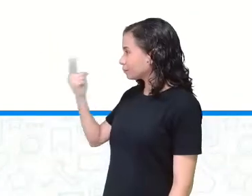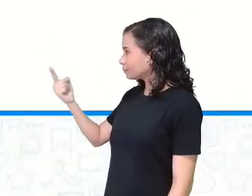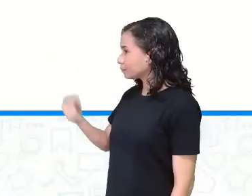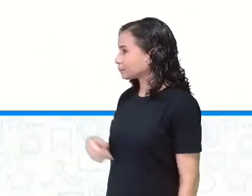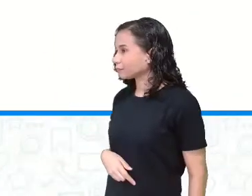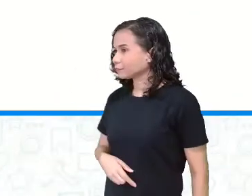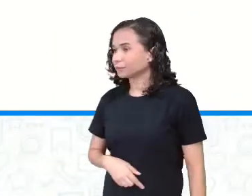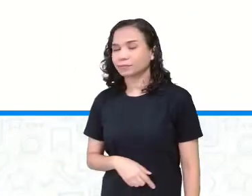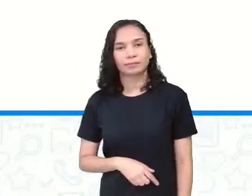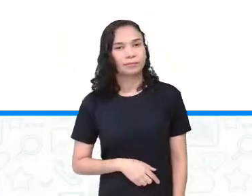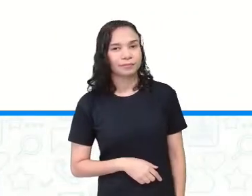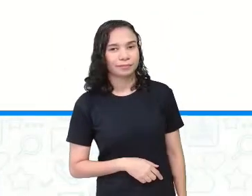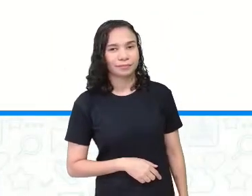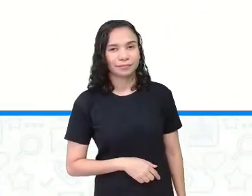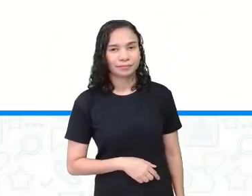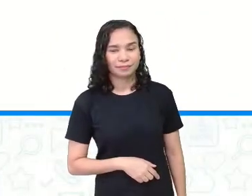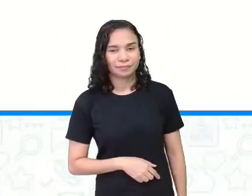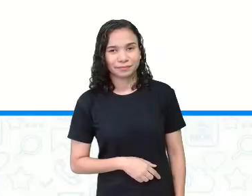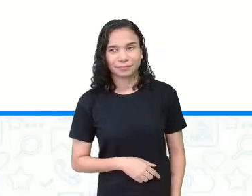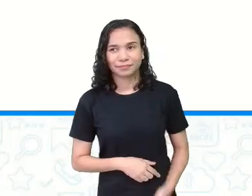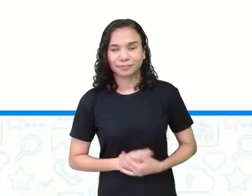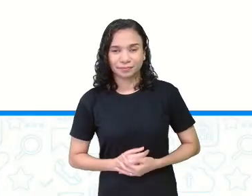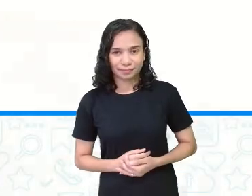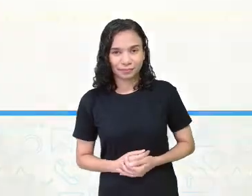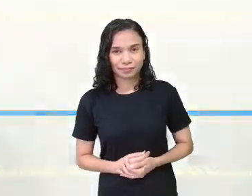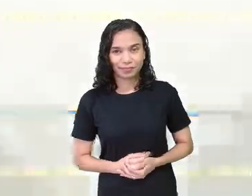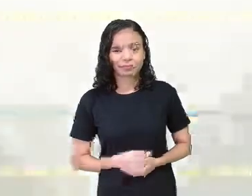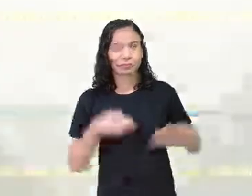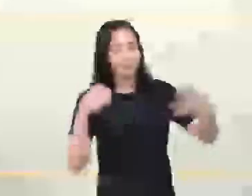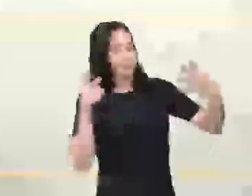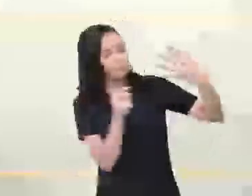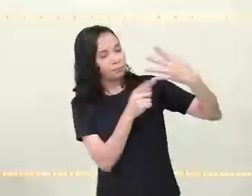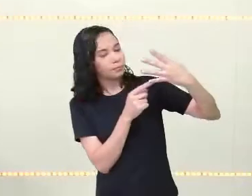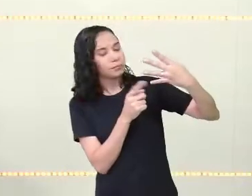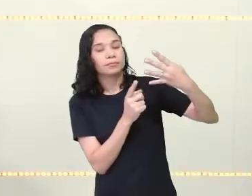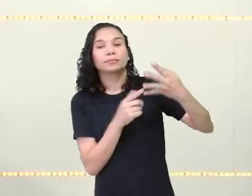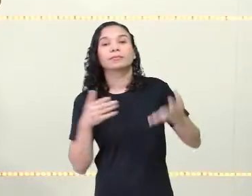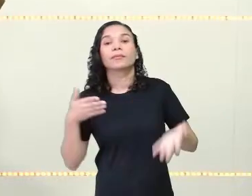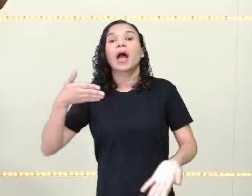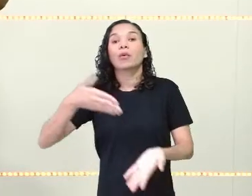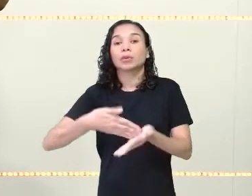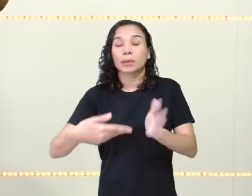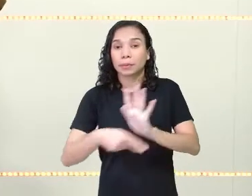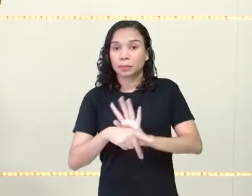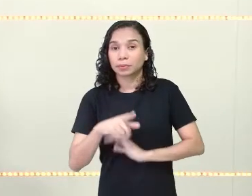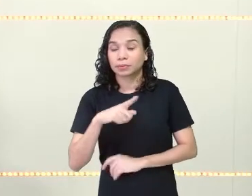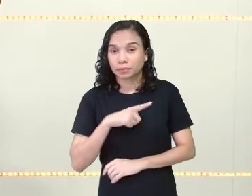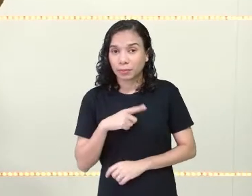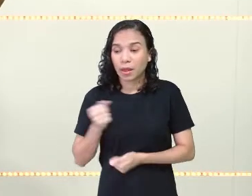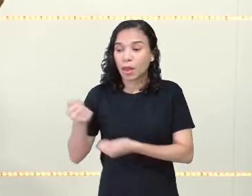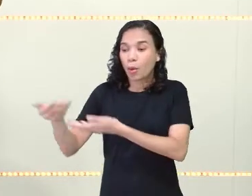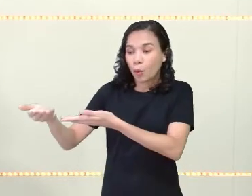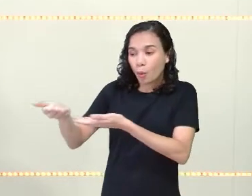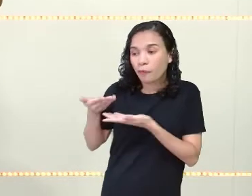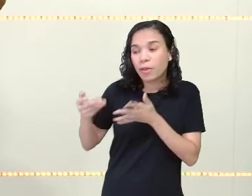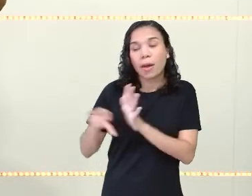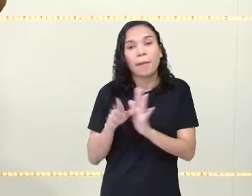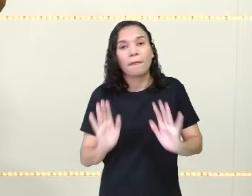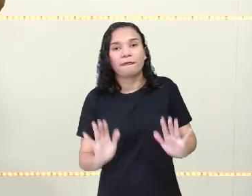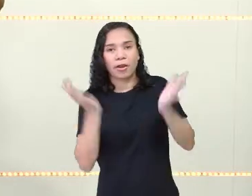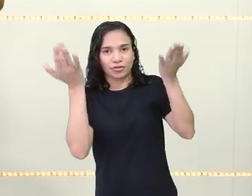Olha a alternativa aí marcada. A última alternativa, tá? Convidar para